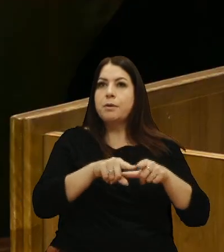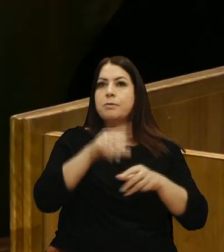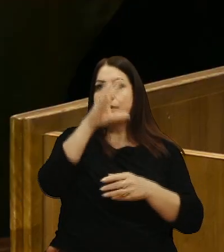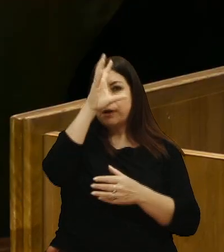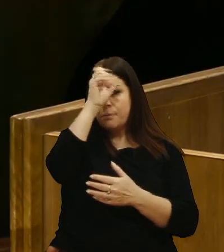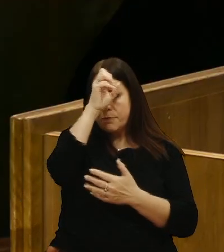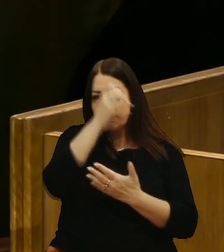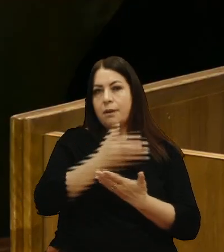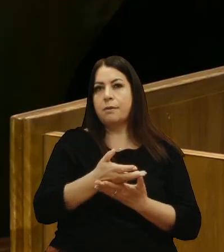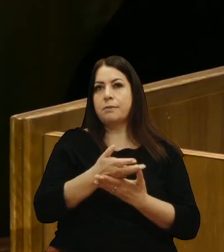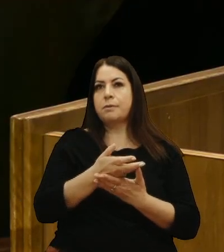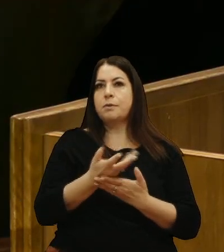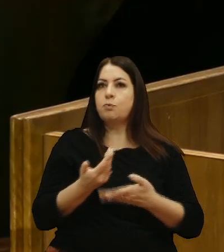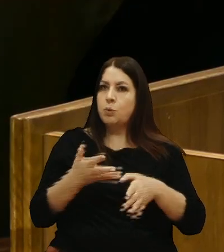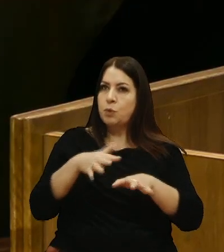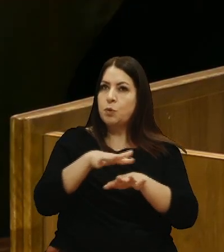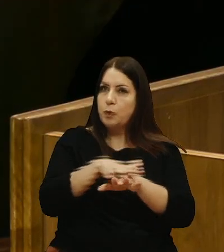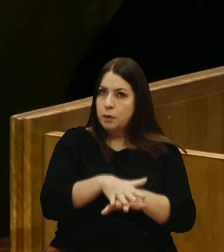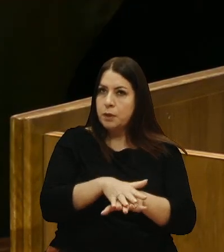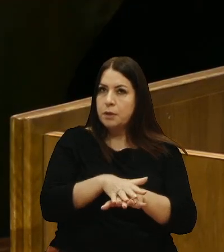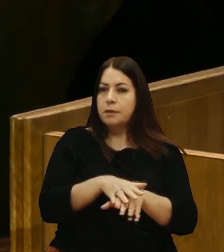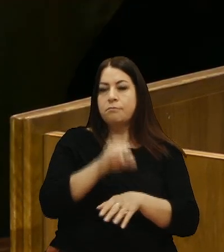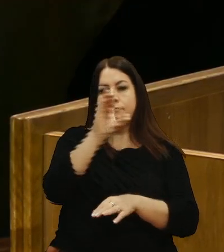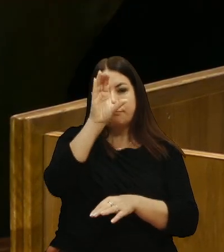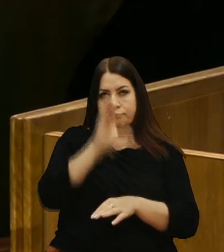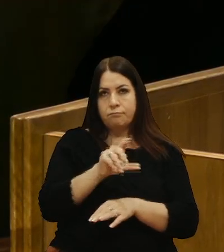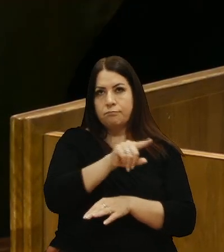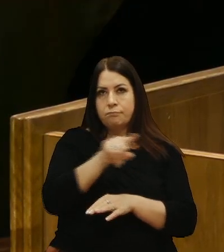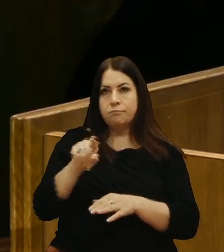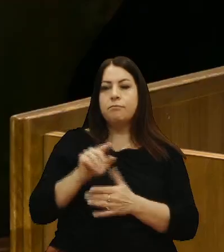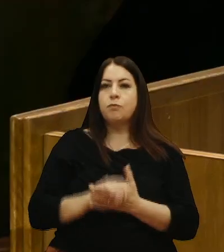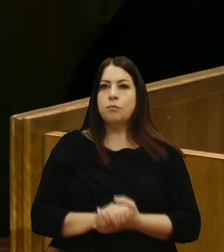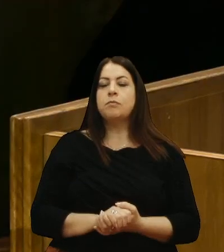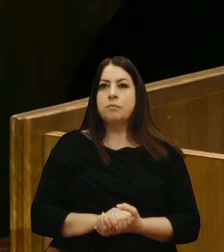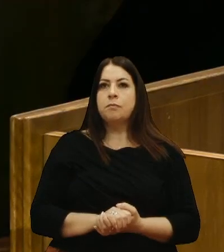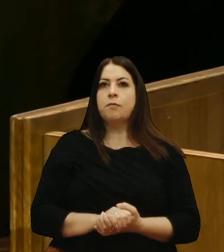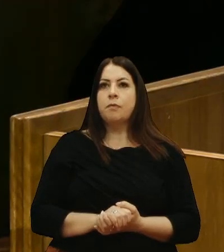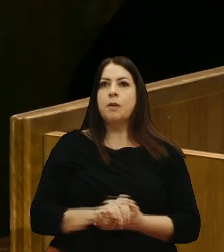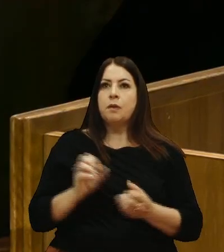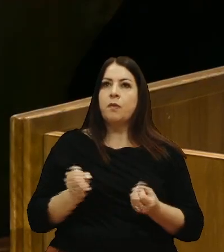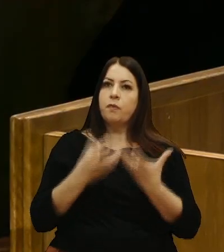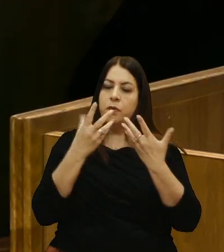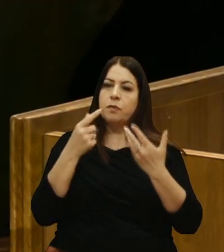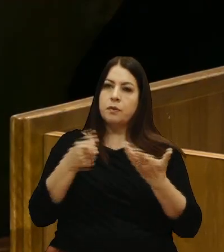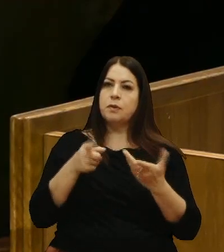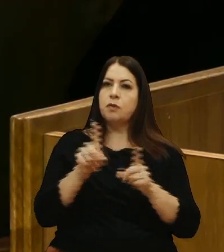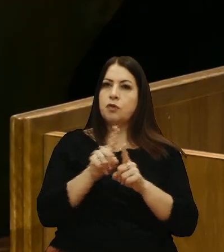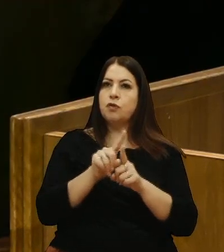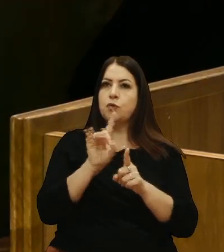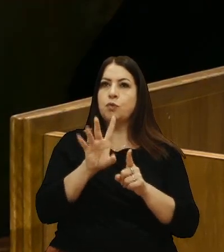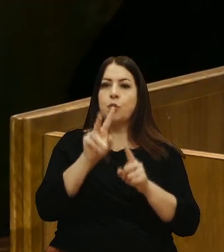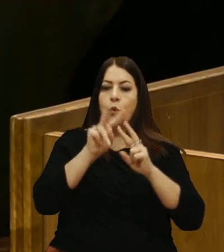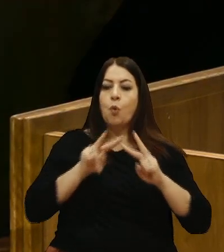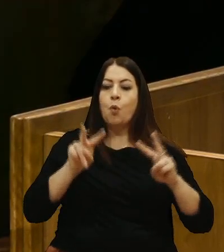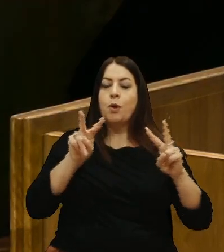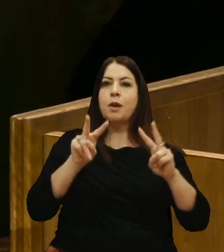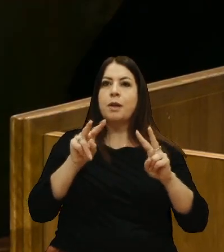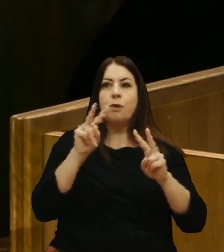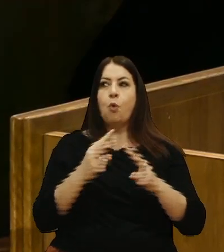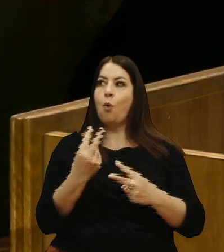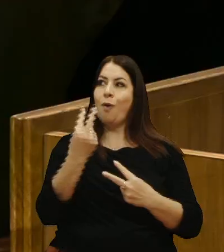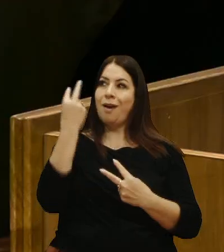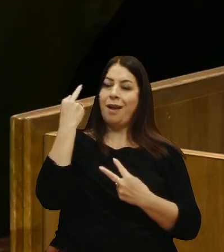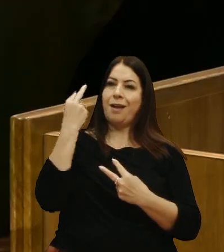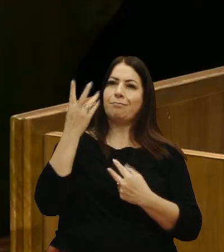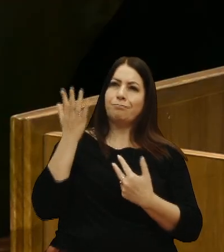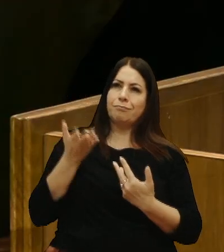aprendizado, inclusão e cidadania. Que esta comemoração seja, além de um olhar para o passado com